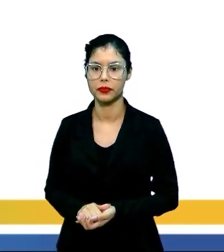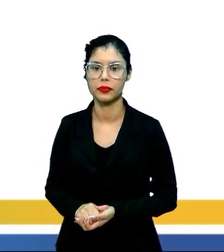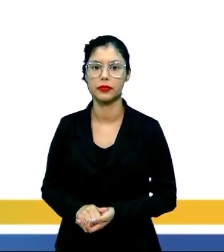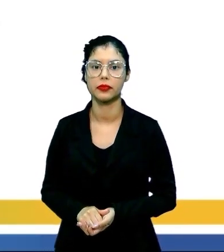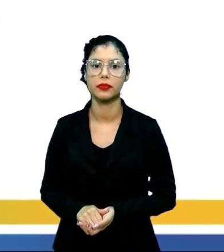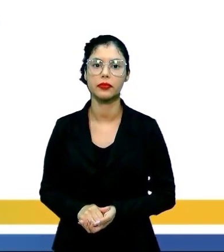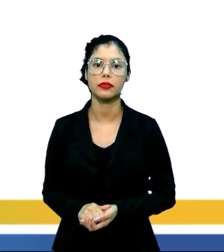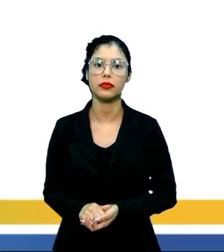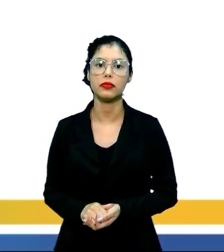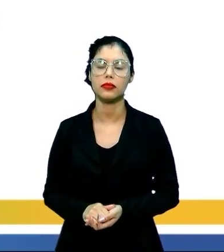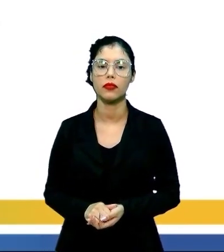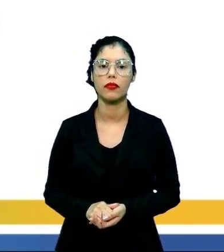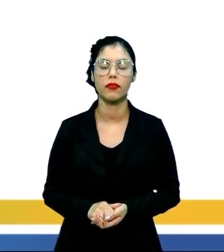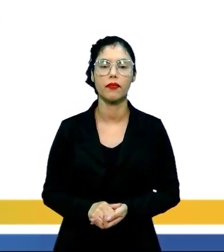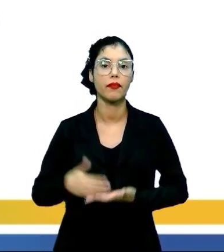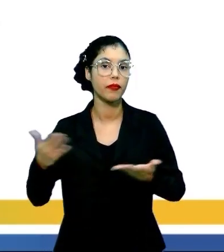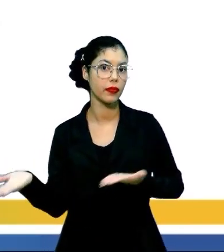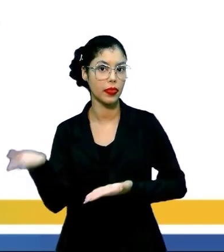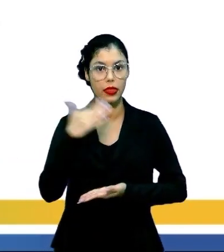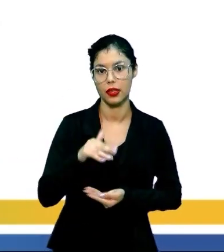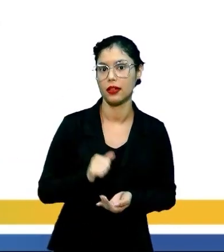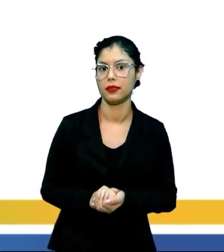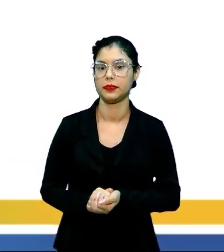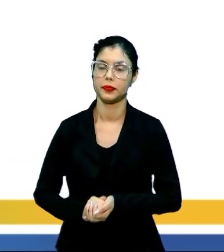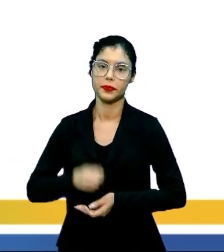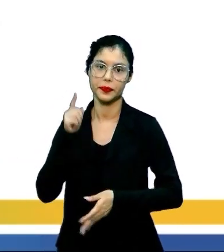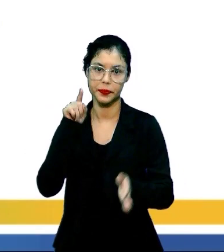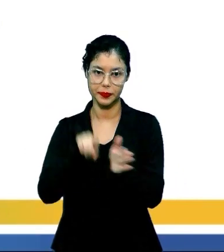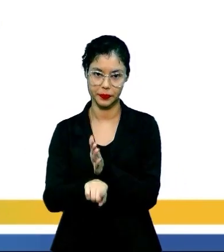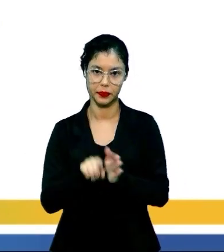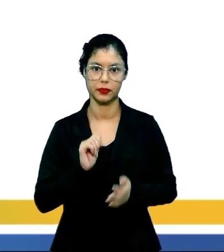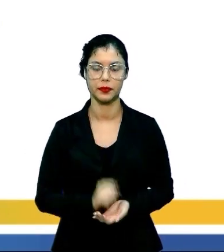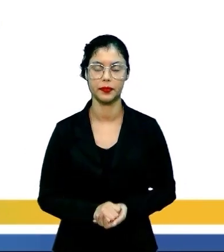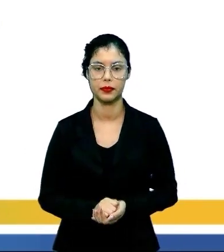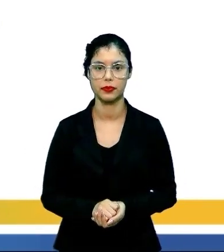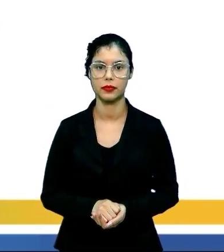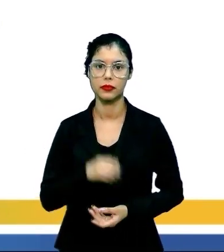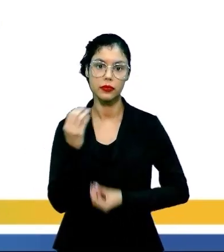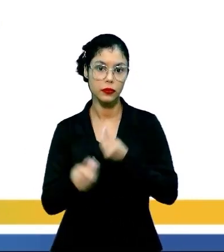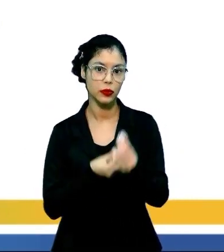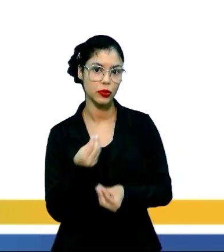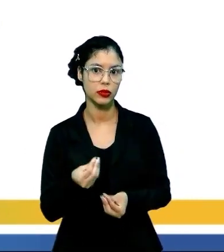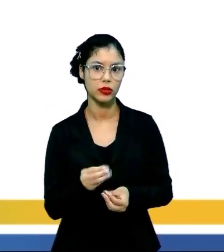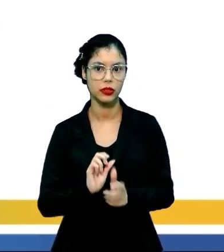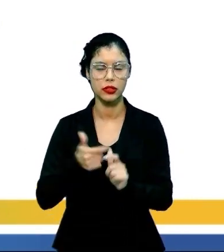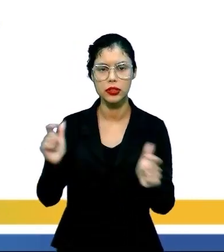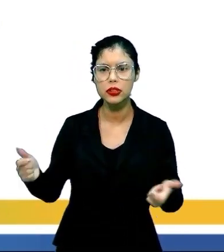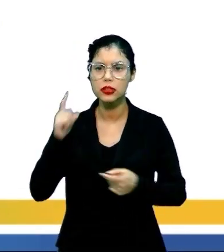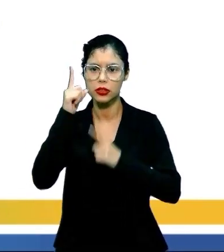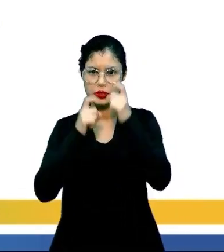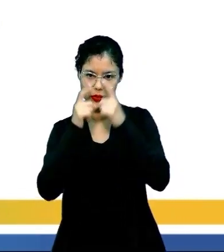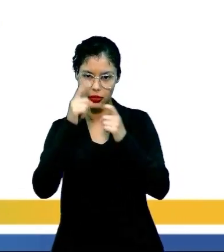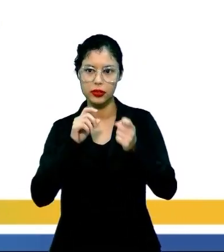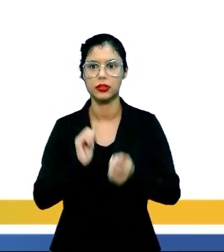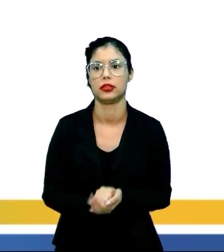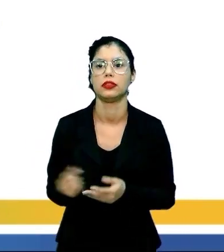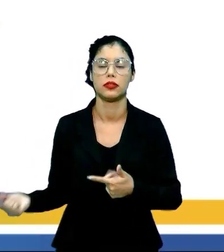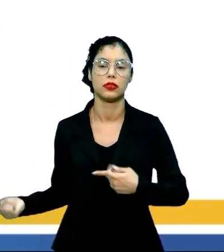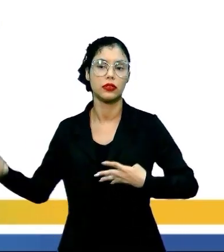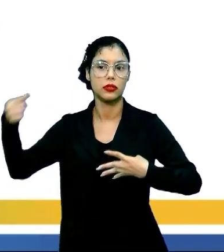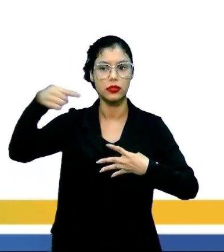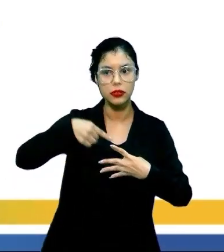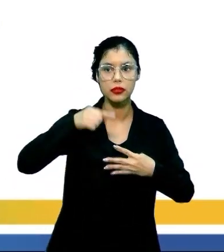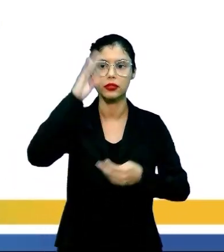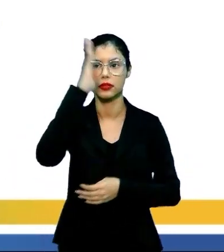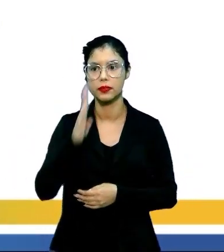1961. Vamos lá para a nossa questão. Com uma obra densa, e expressiva